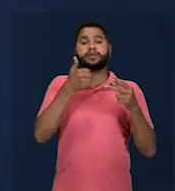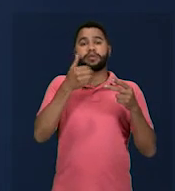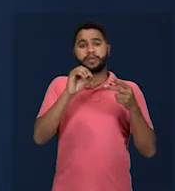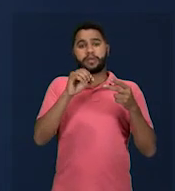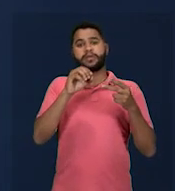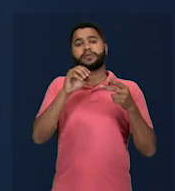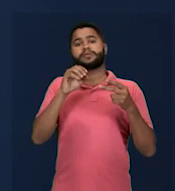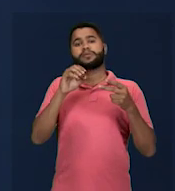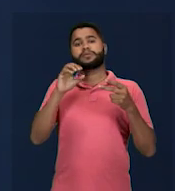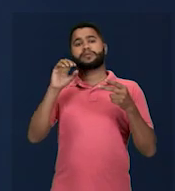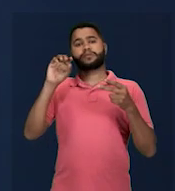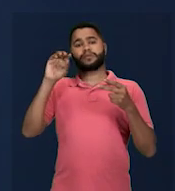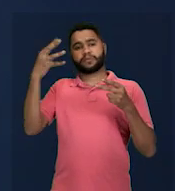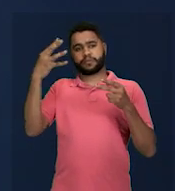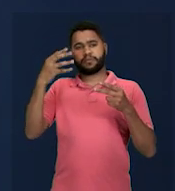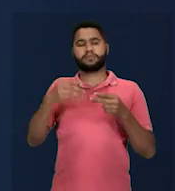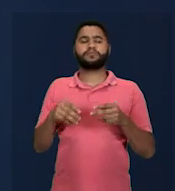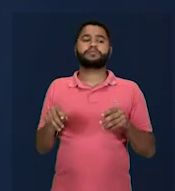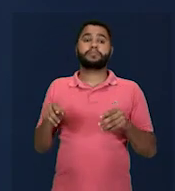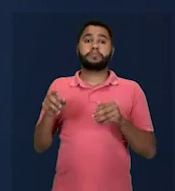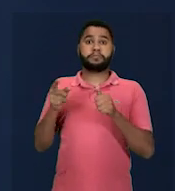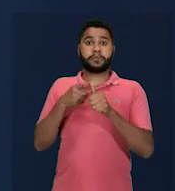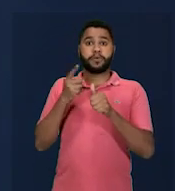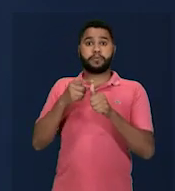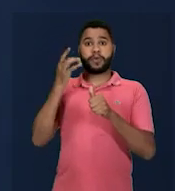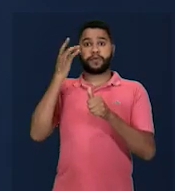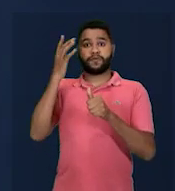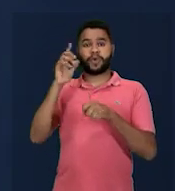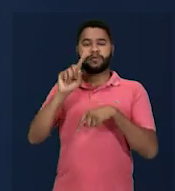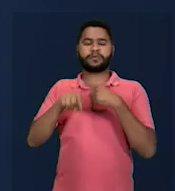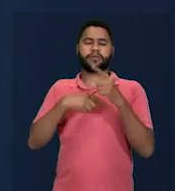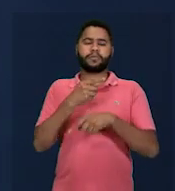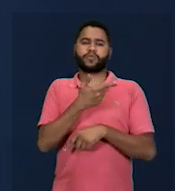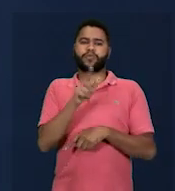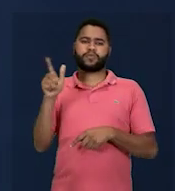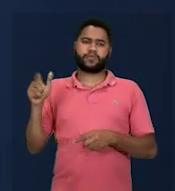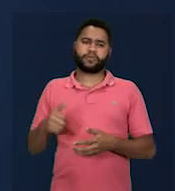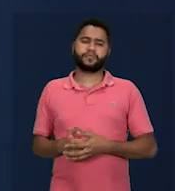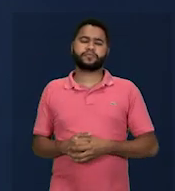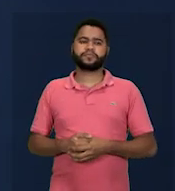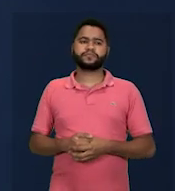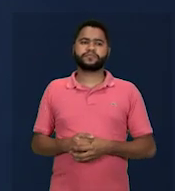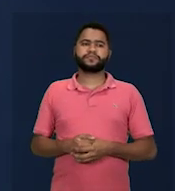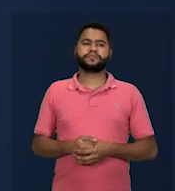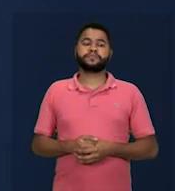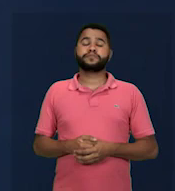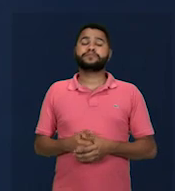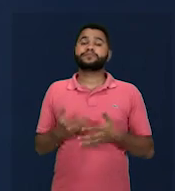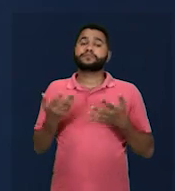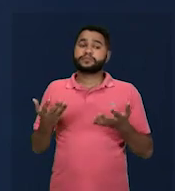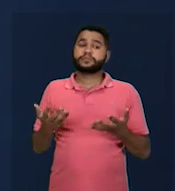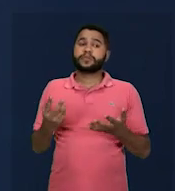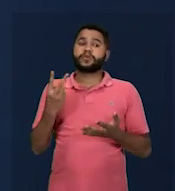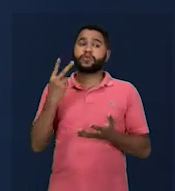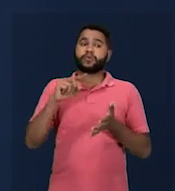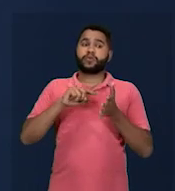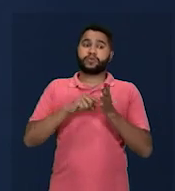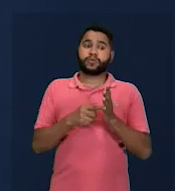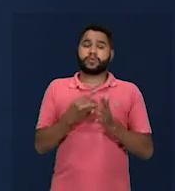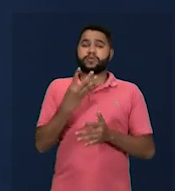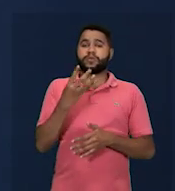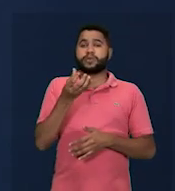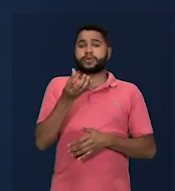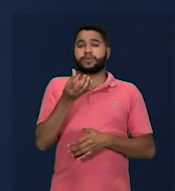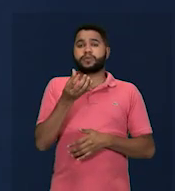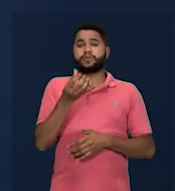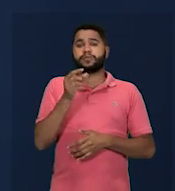dois números, que é mais fácil, e deixa separadas as potências de 10. Bom, 2 vezes 4,65.